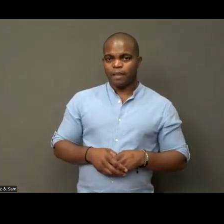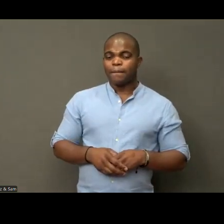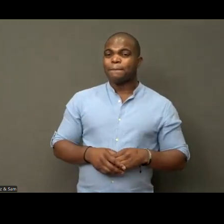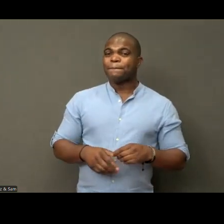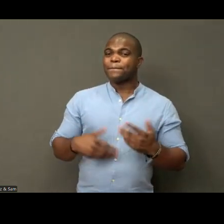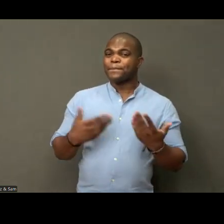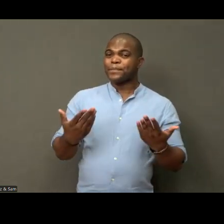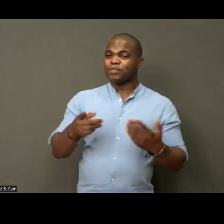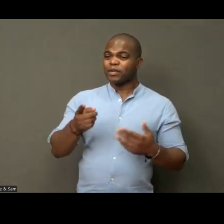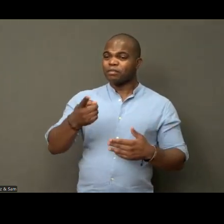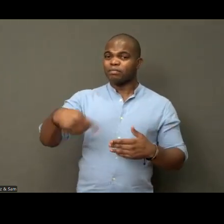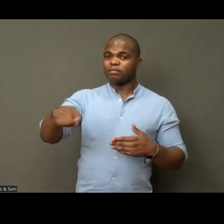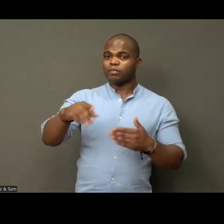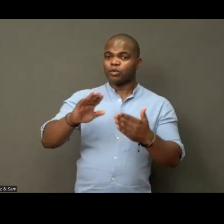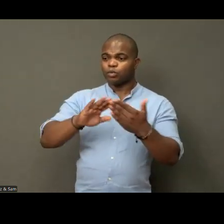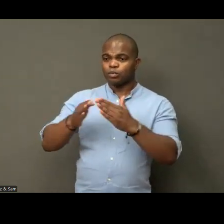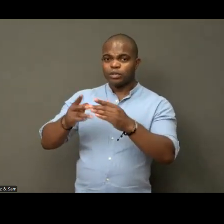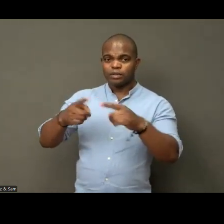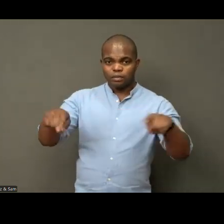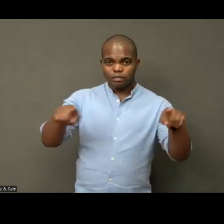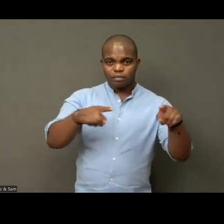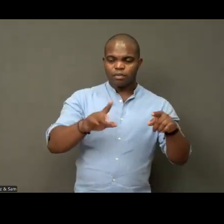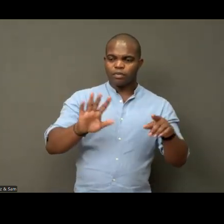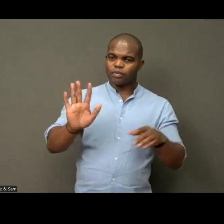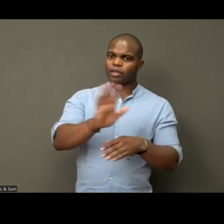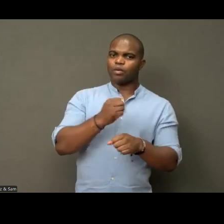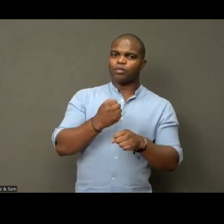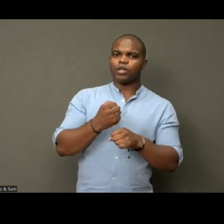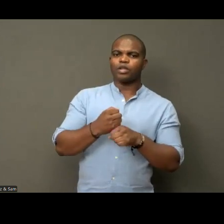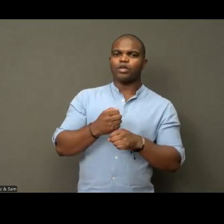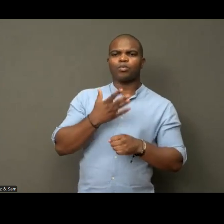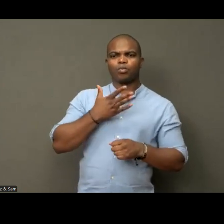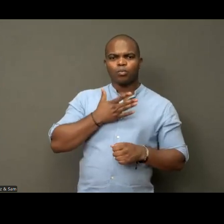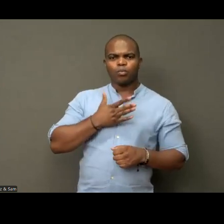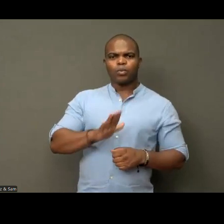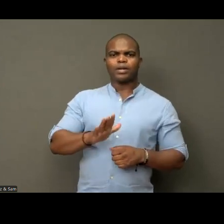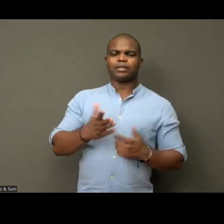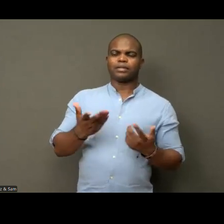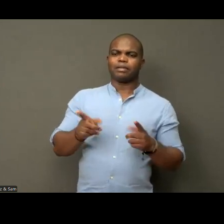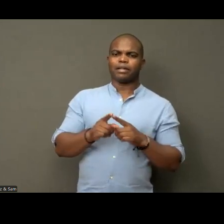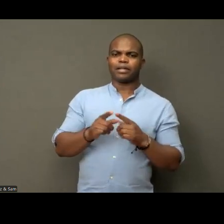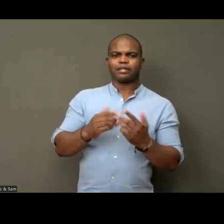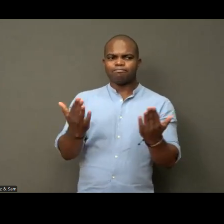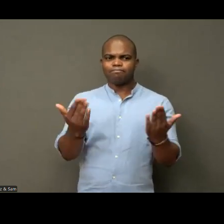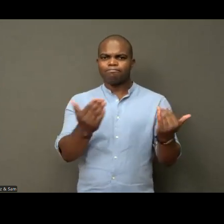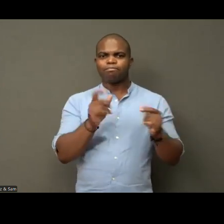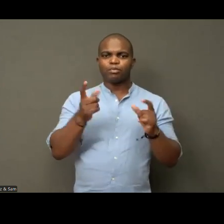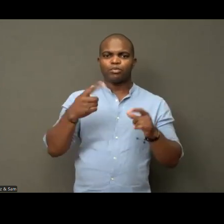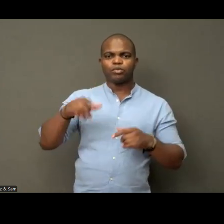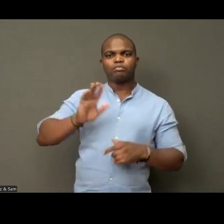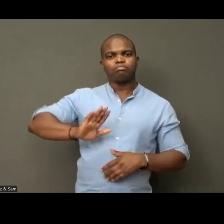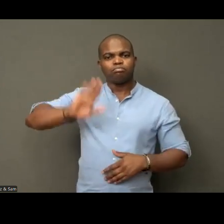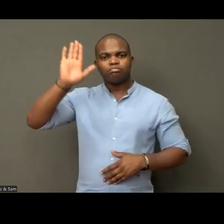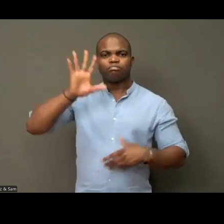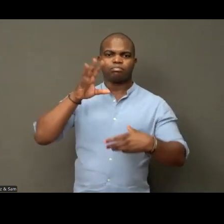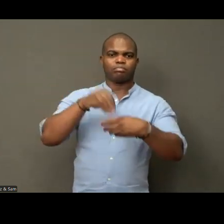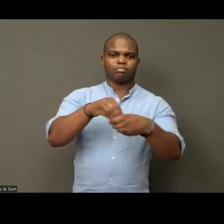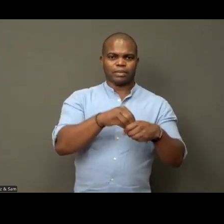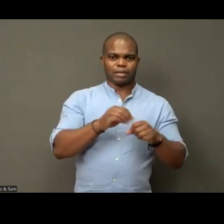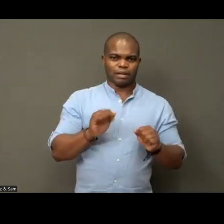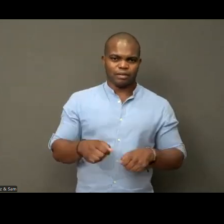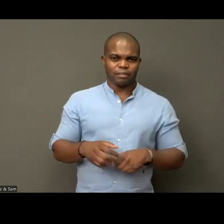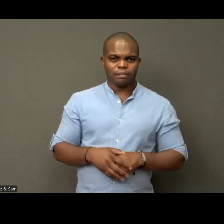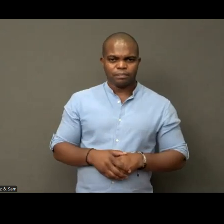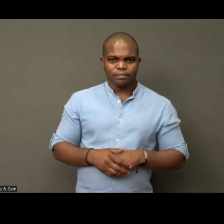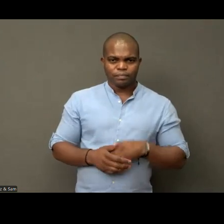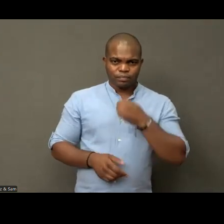de voluntários, como os ministros e vice-ministros que apresentaram hoje, e